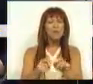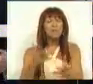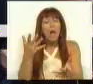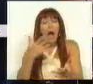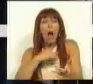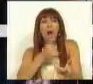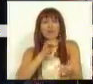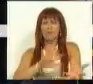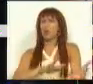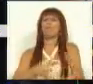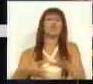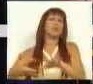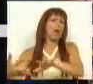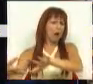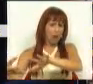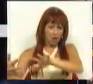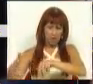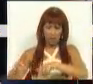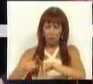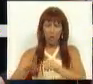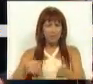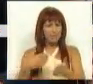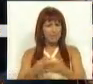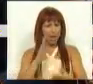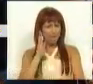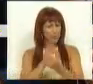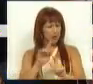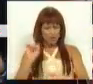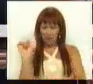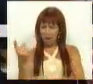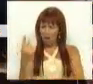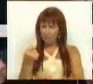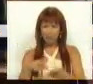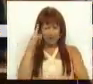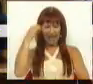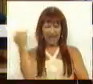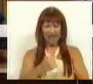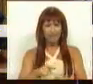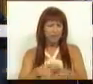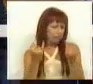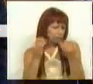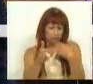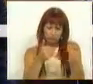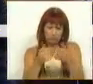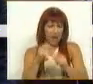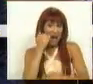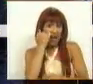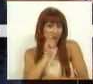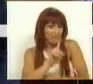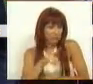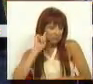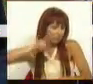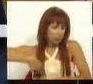medida revolucionária que faz submeter a processo sumário os crimes, independentemente da gravidade da